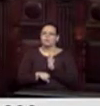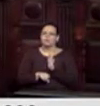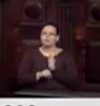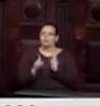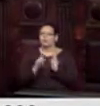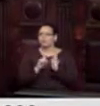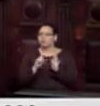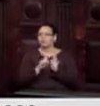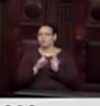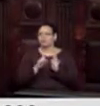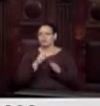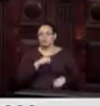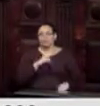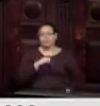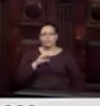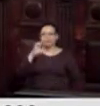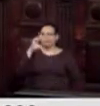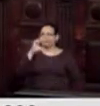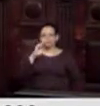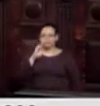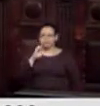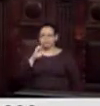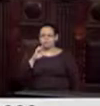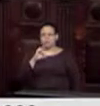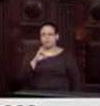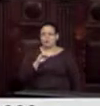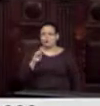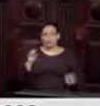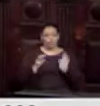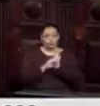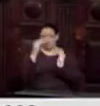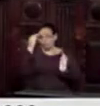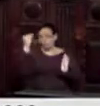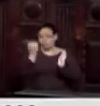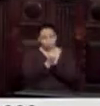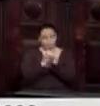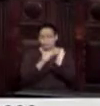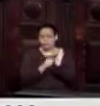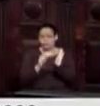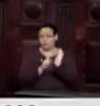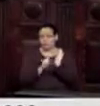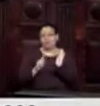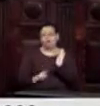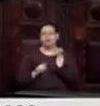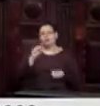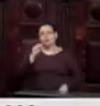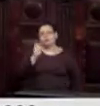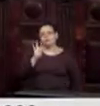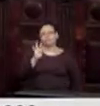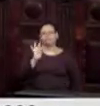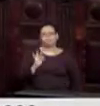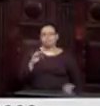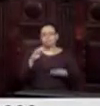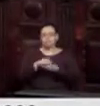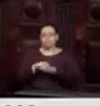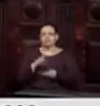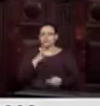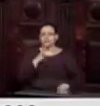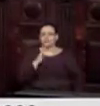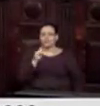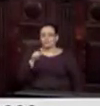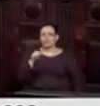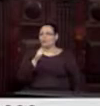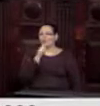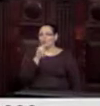não reajuste de salários, aliás, de forma inconstitucional. O Supremo Tribunal Federal já reconheceu que não